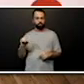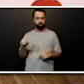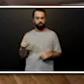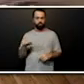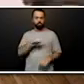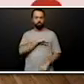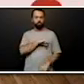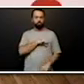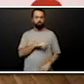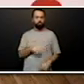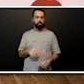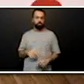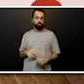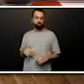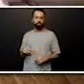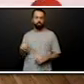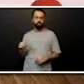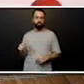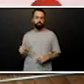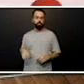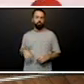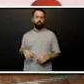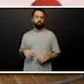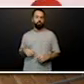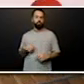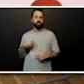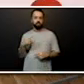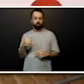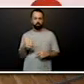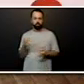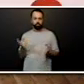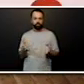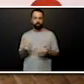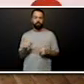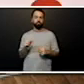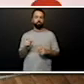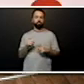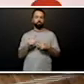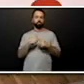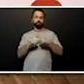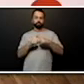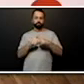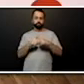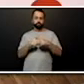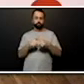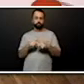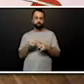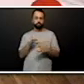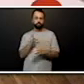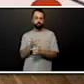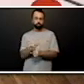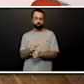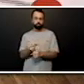multiplicação, 0 vezes 7, 7.